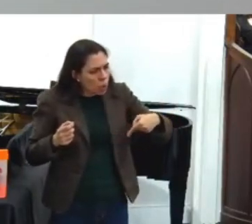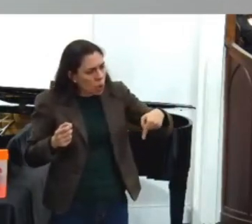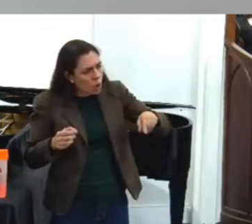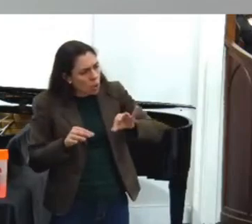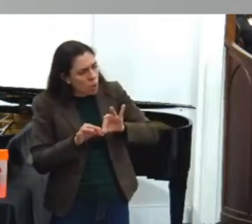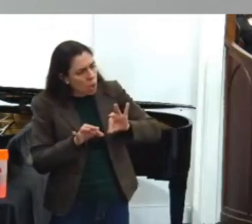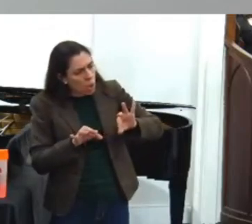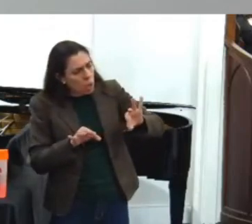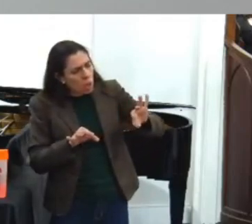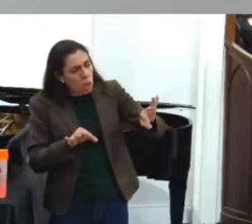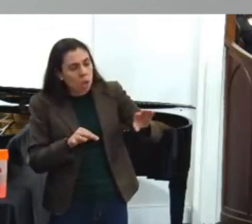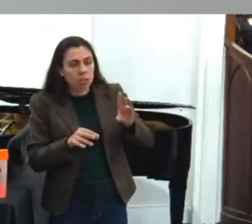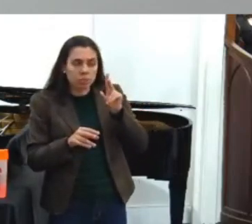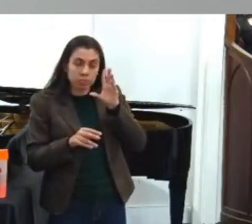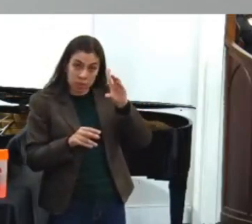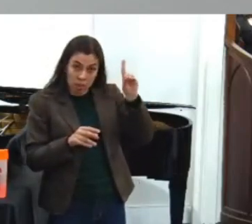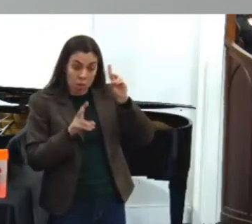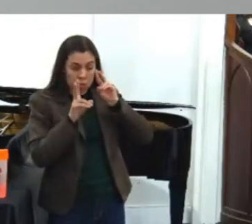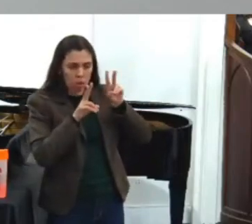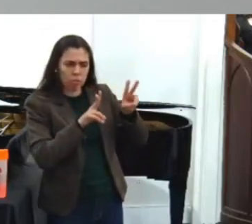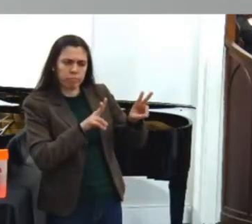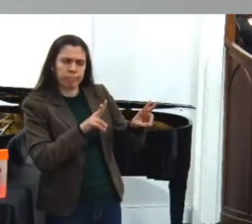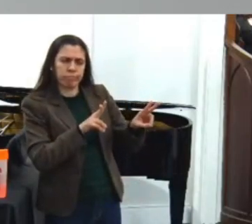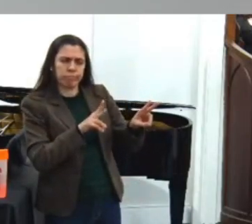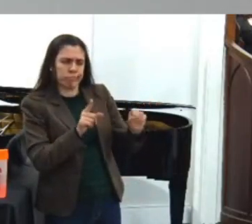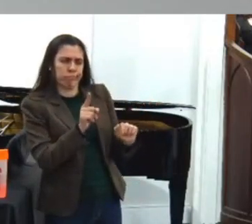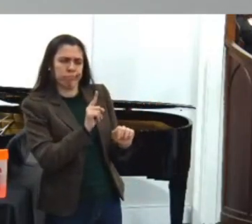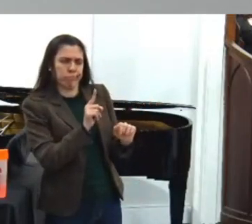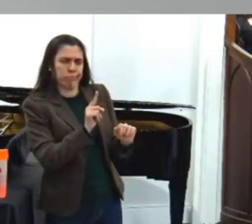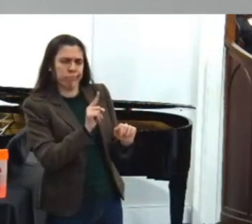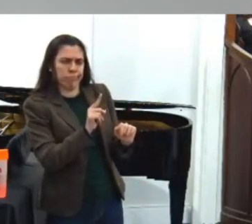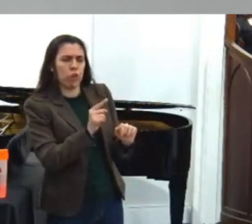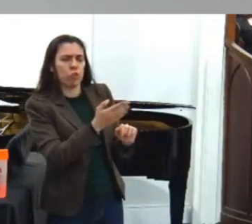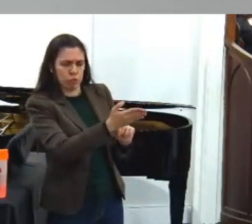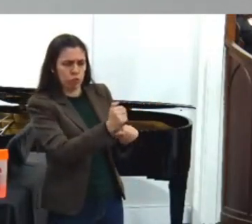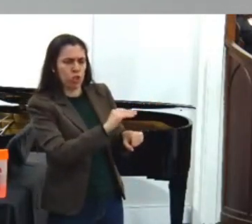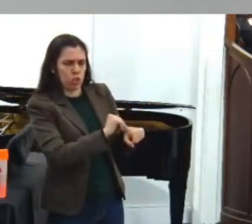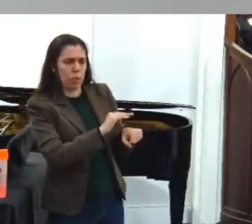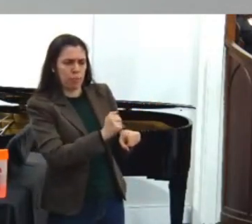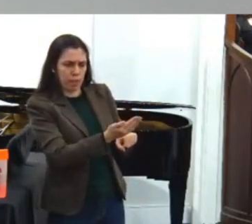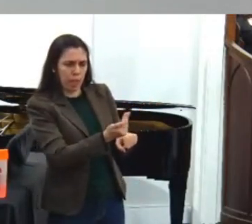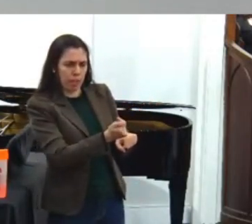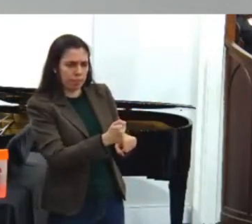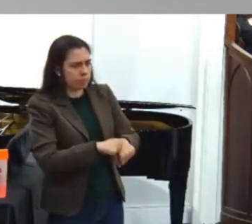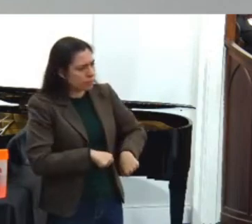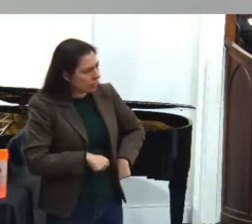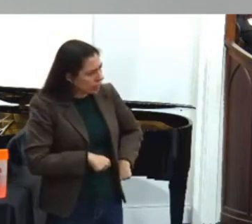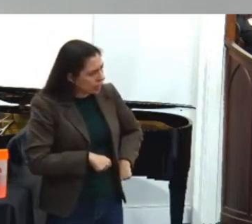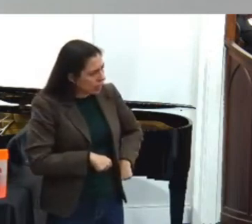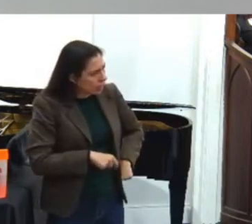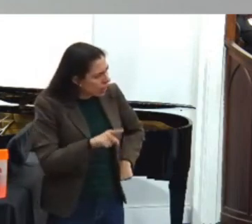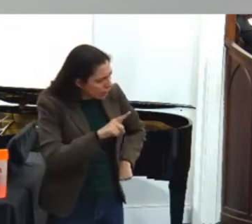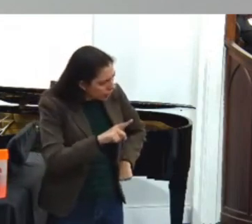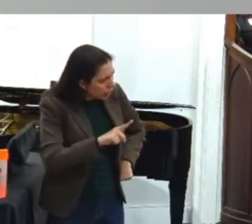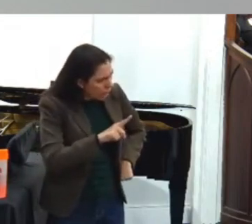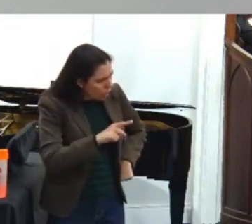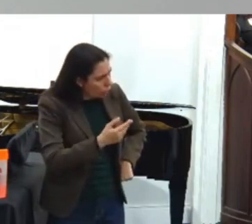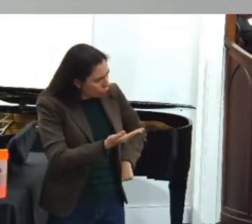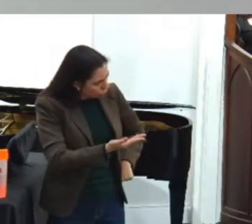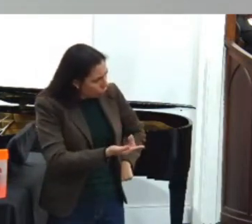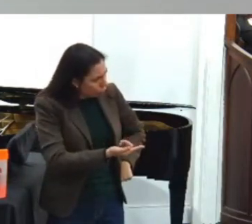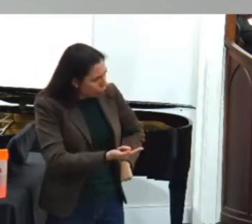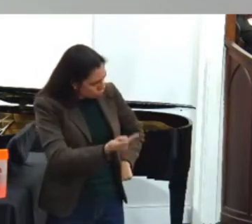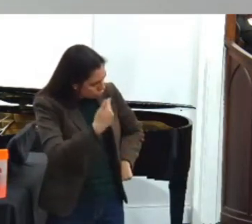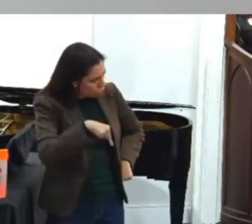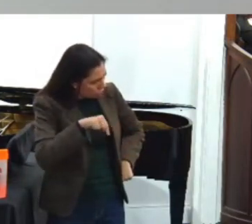discipliná-los. Nós lemos no início do nosso culto um dos trechos que pessoalmente eu